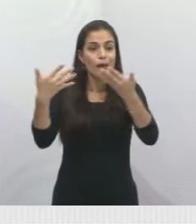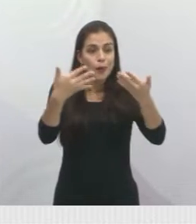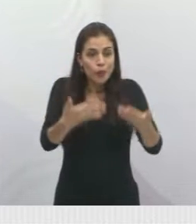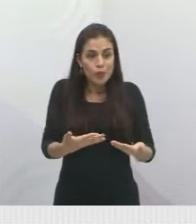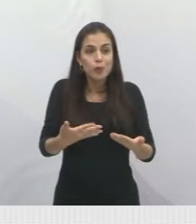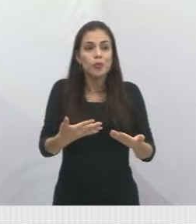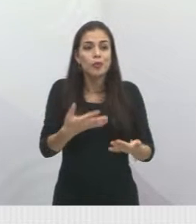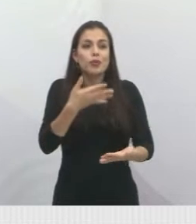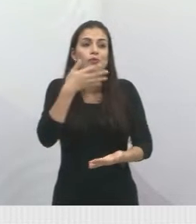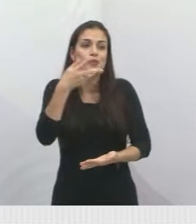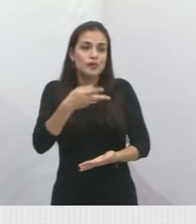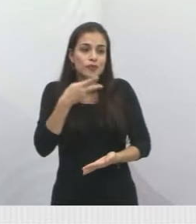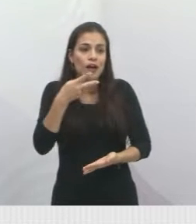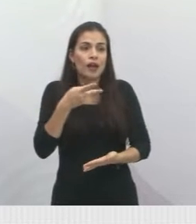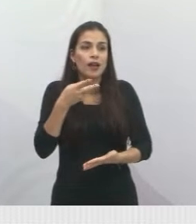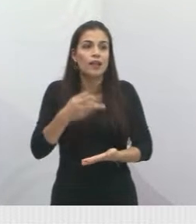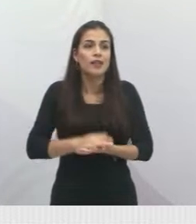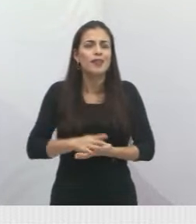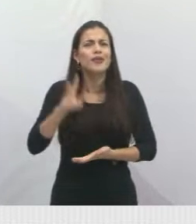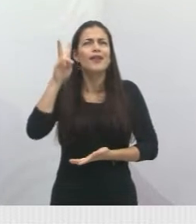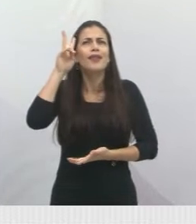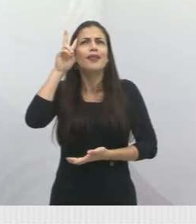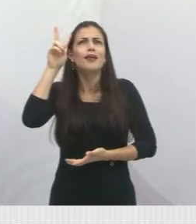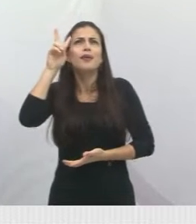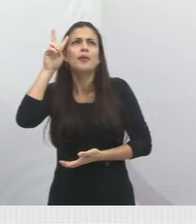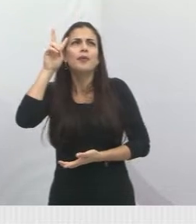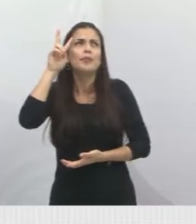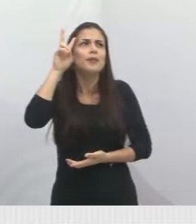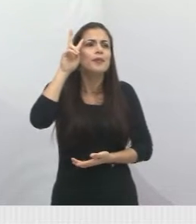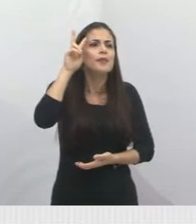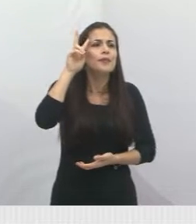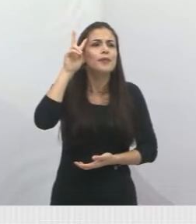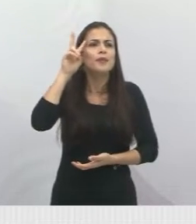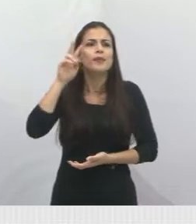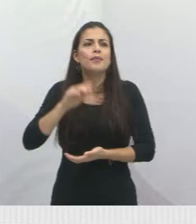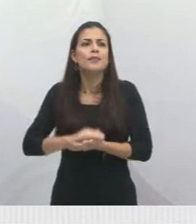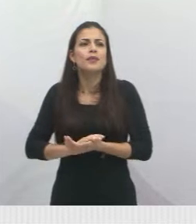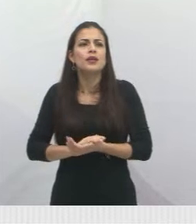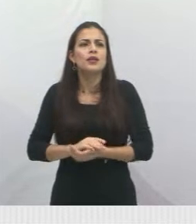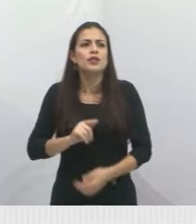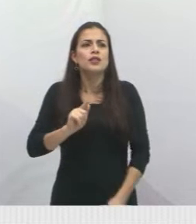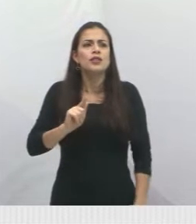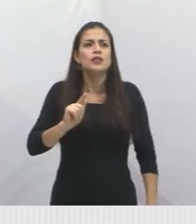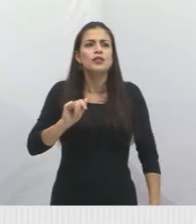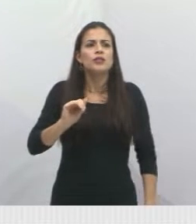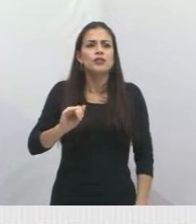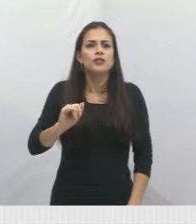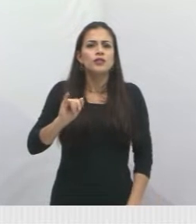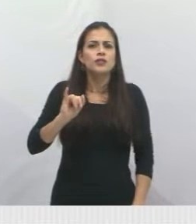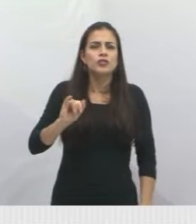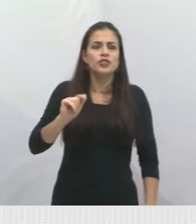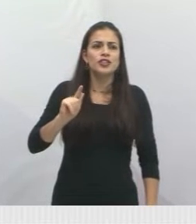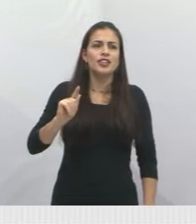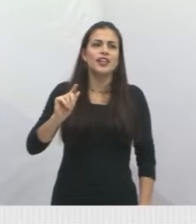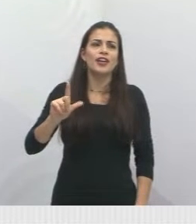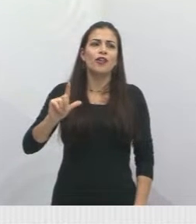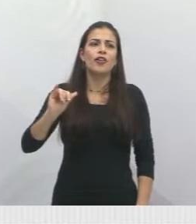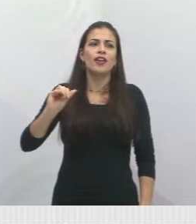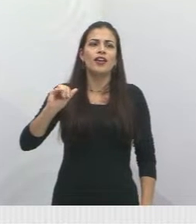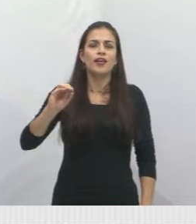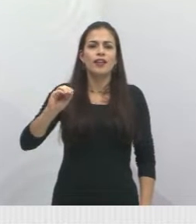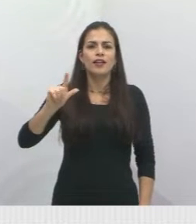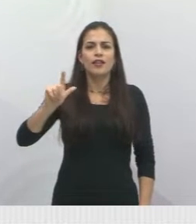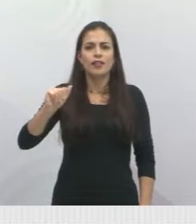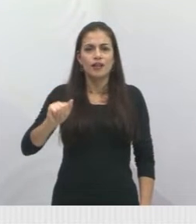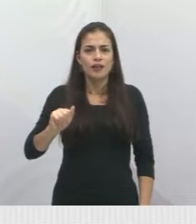colocando as suas falas, eu ia lembrando de Gigliola. Gigliola, o meu abraço, o quanto você nos controla, né?